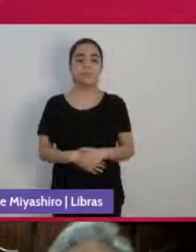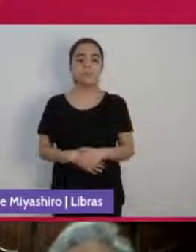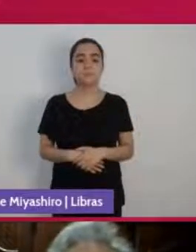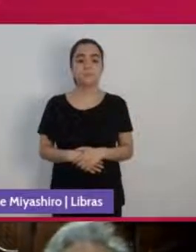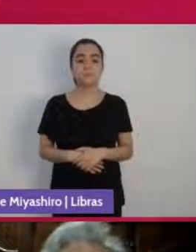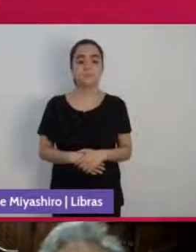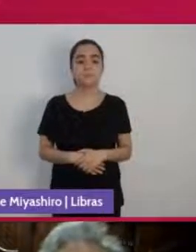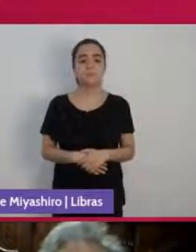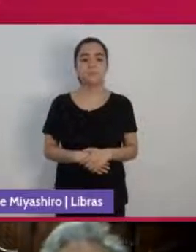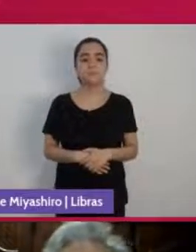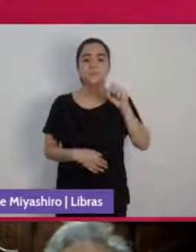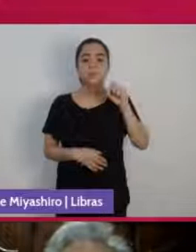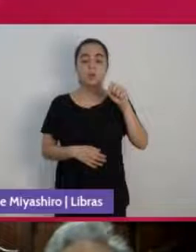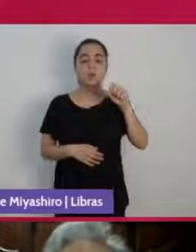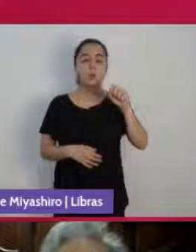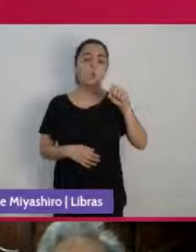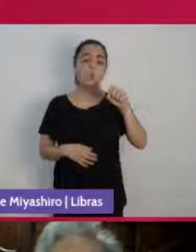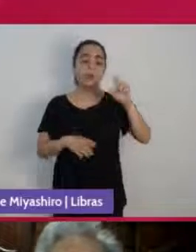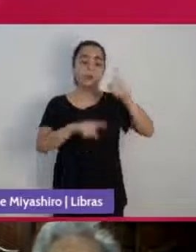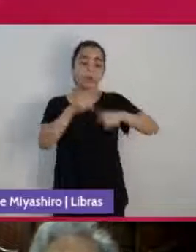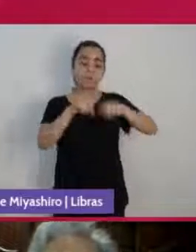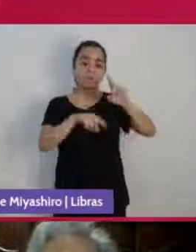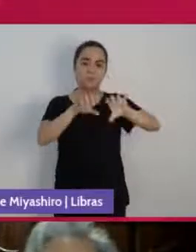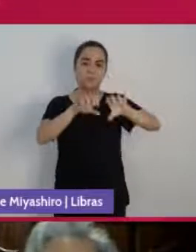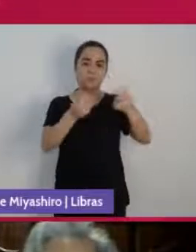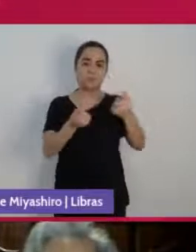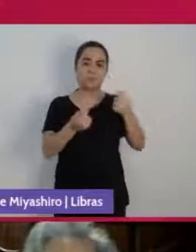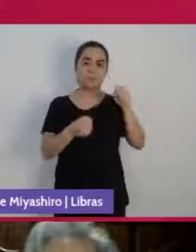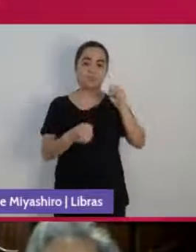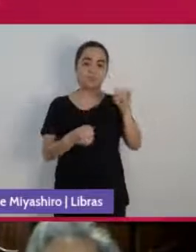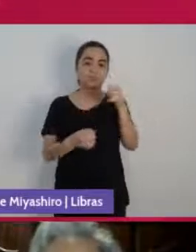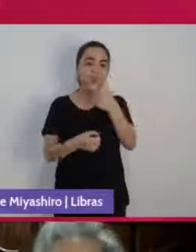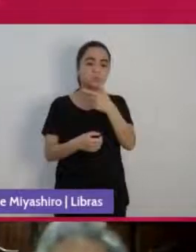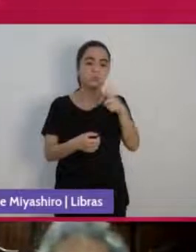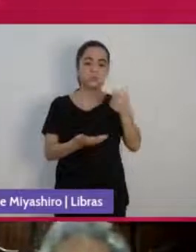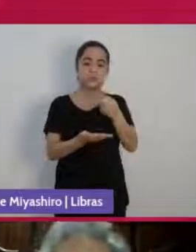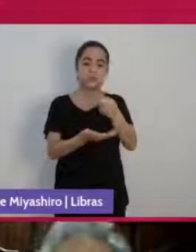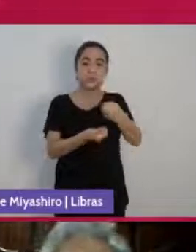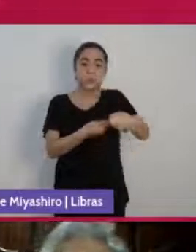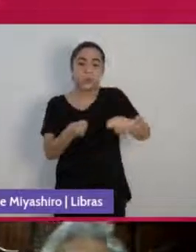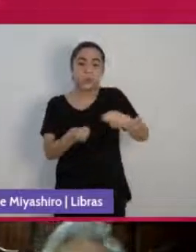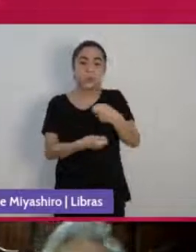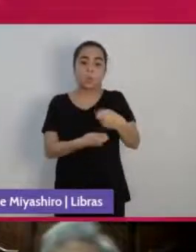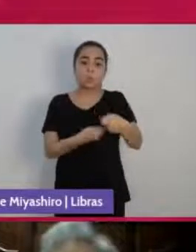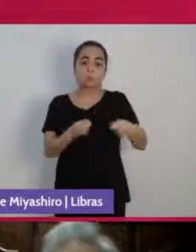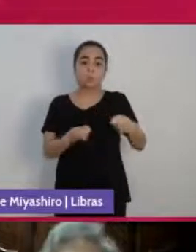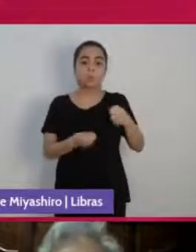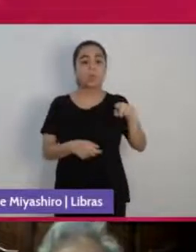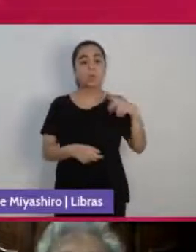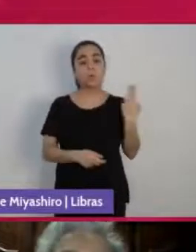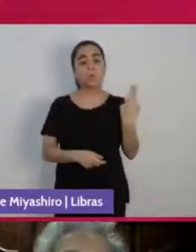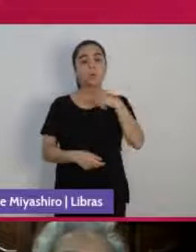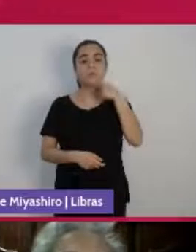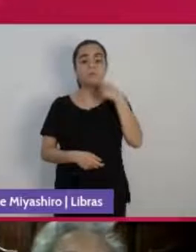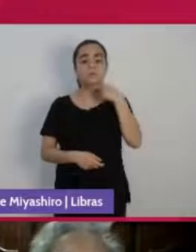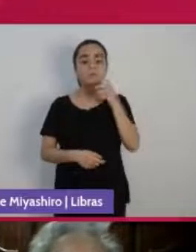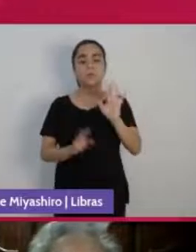inabilita o equipamento se ele tivesse um controle automático de exposição ou sem funcionar. Então, eu canso de ver